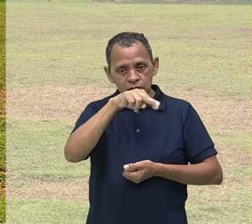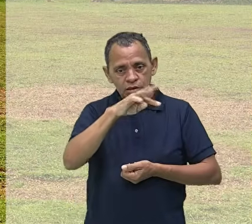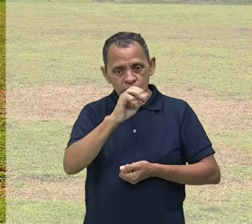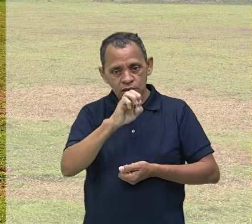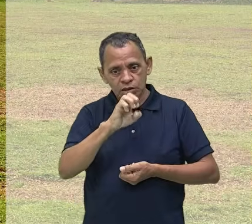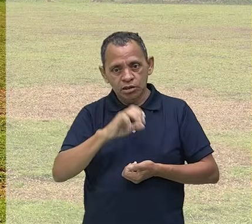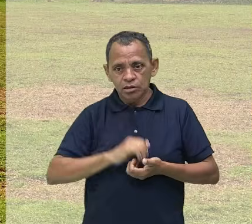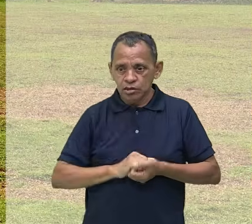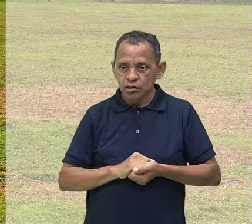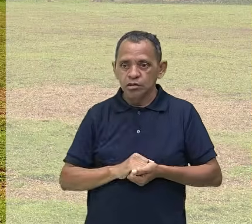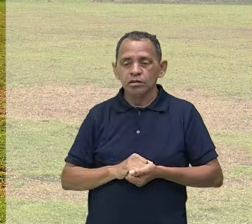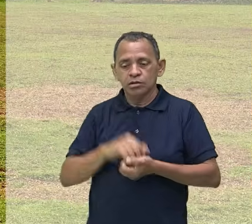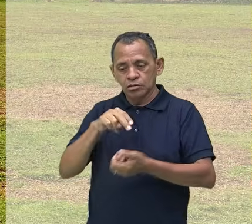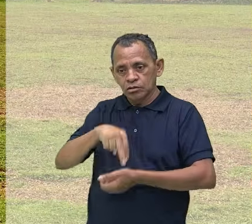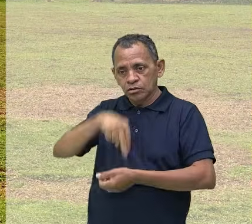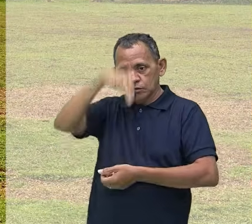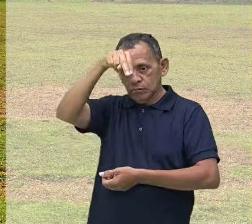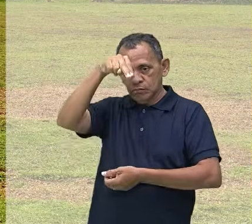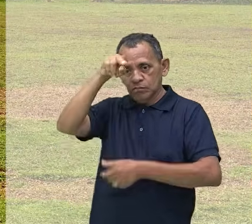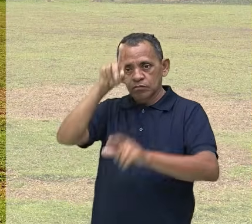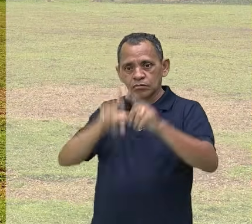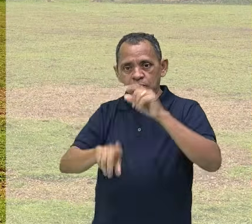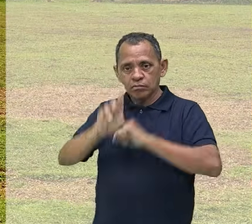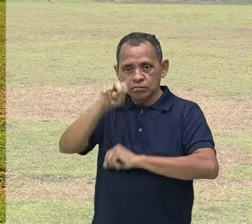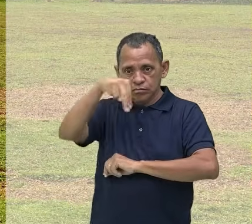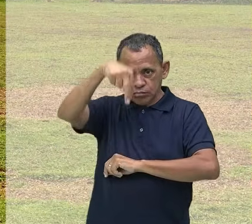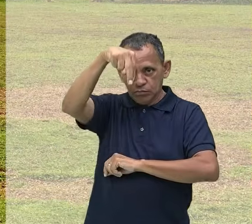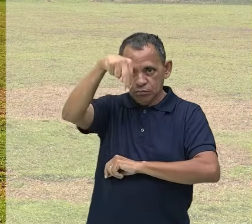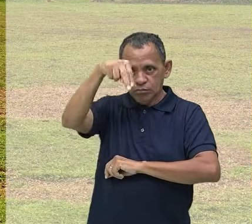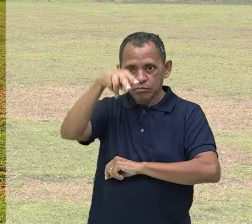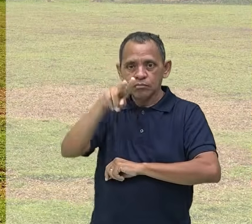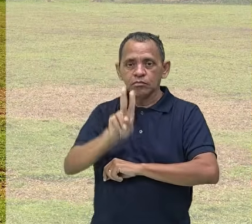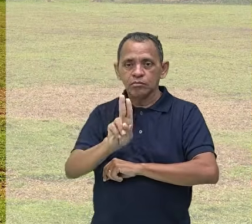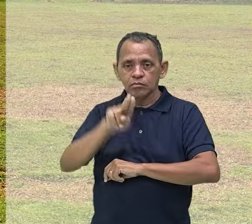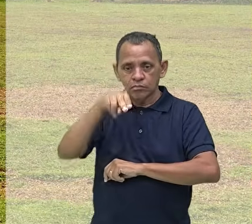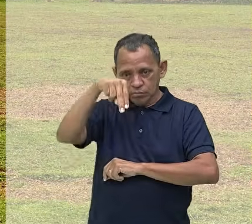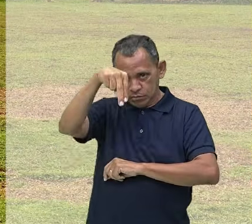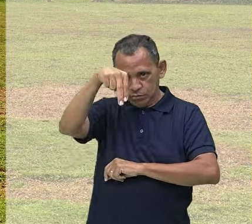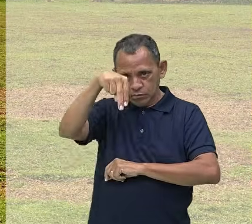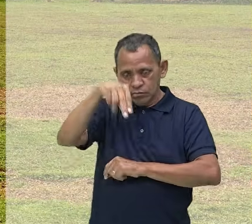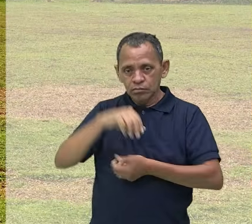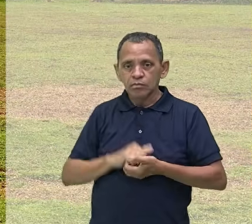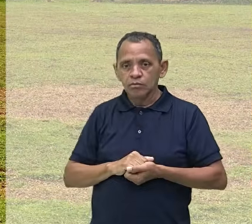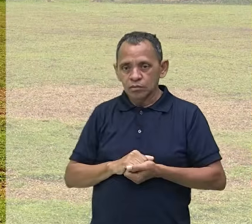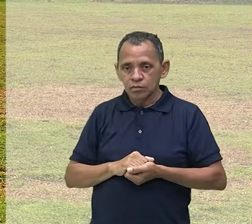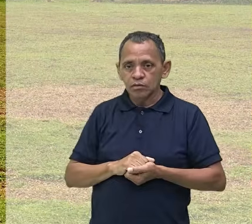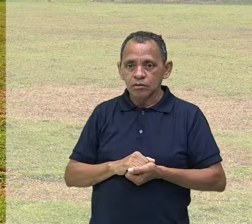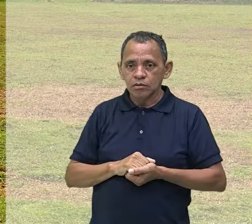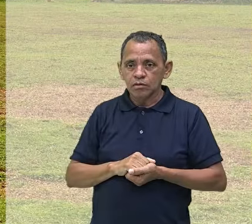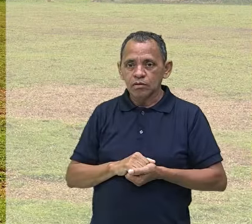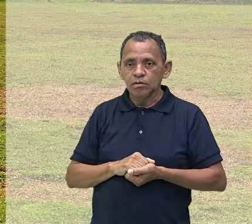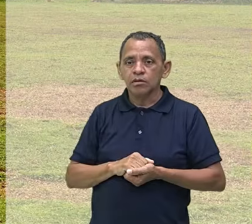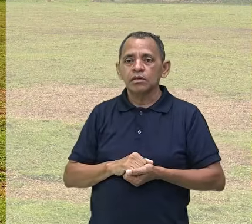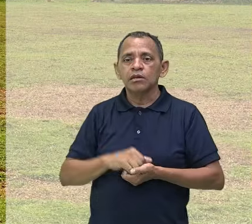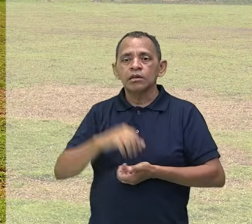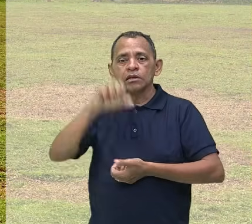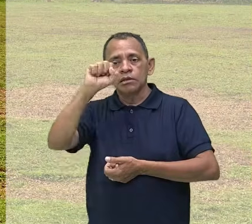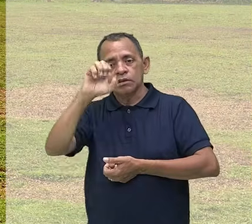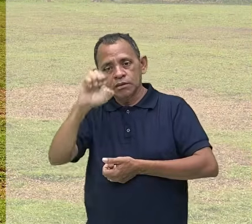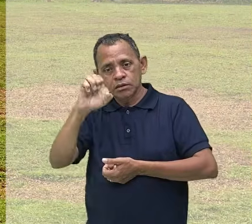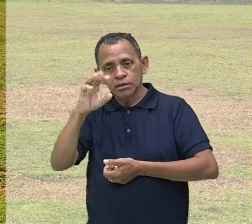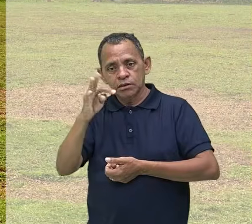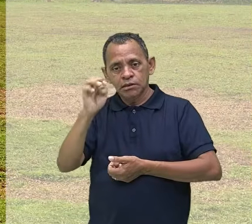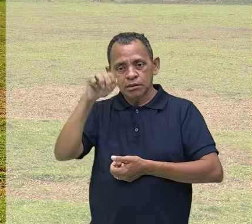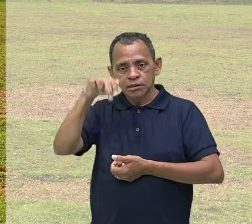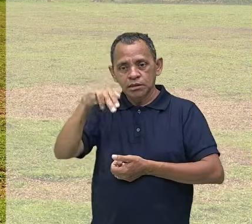a letra N, que também, gente, significa setentrional ou boreal. Os dois significam a mesma